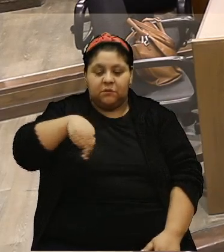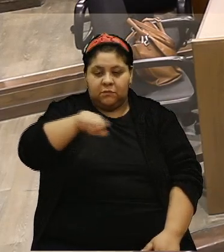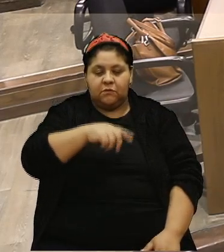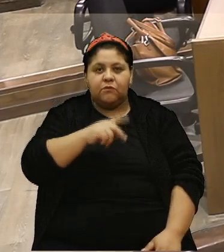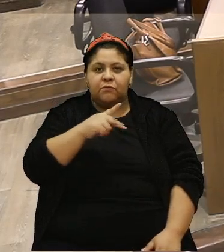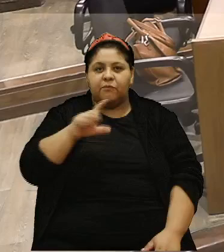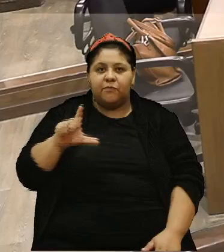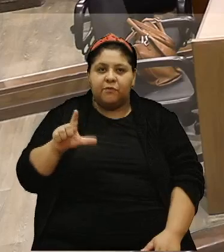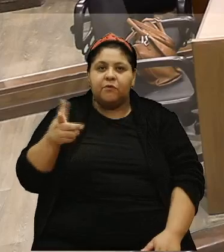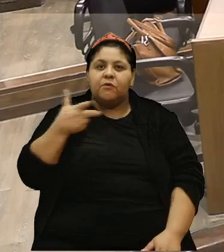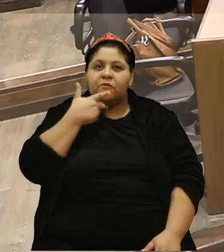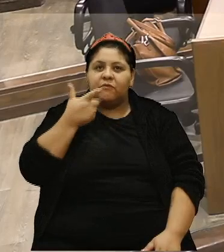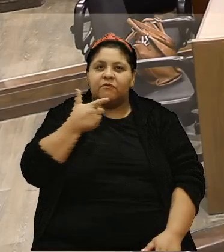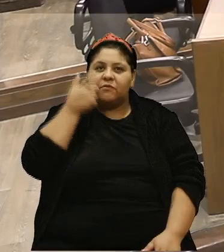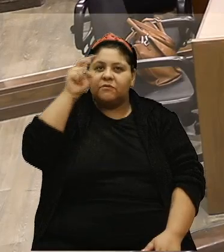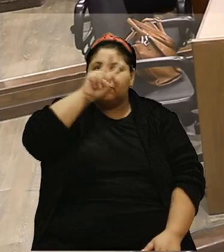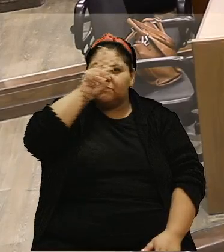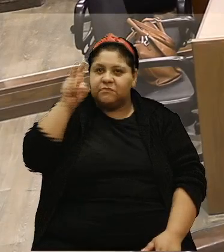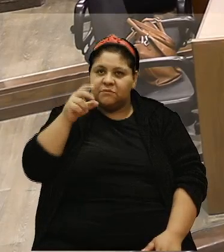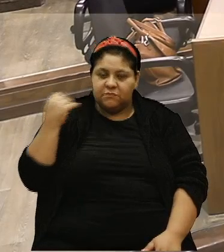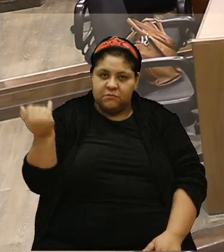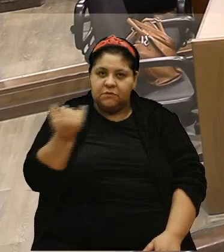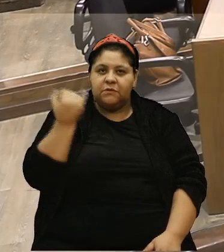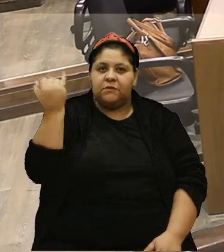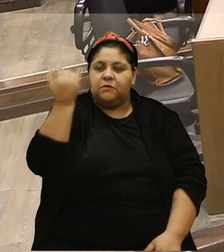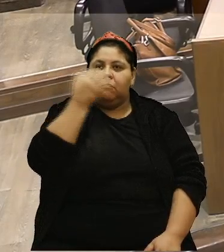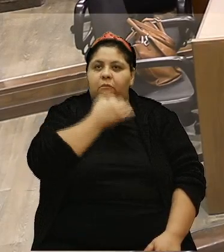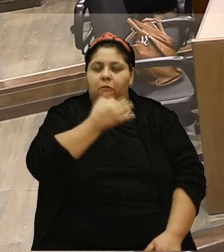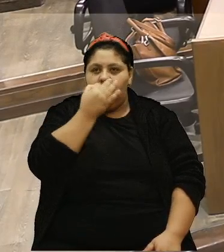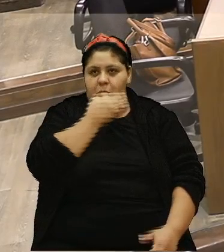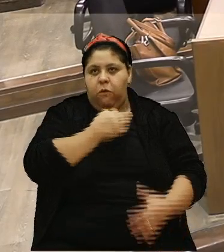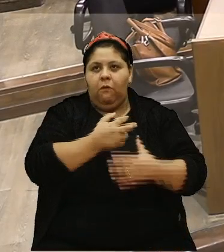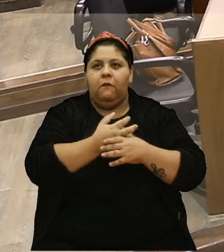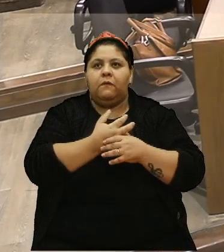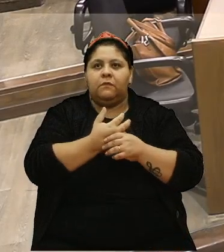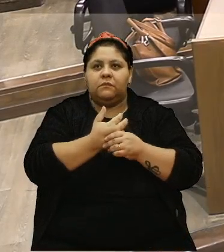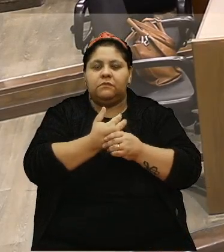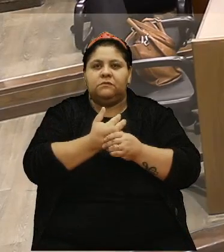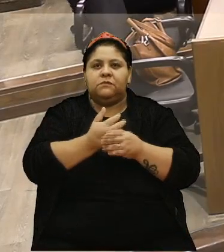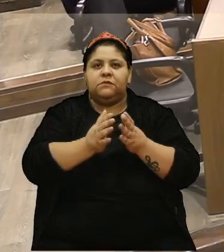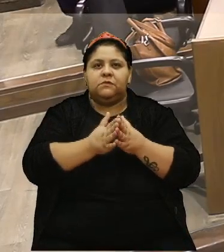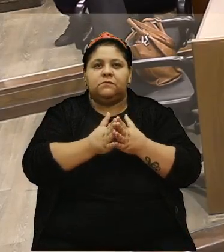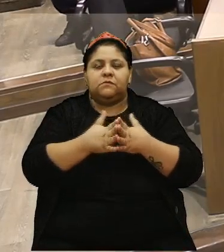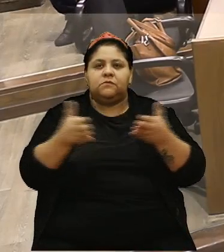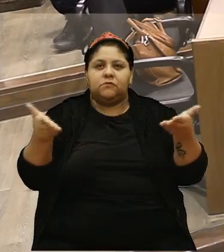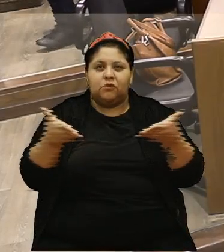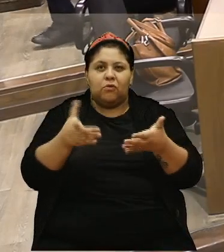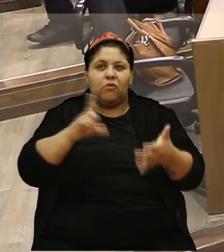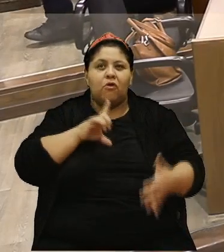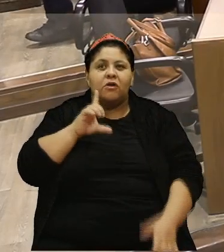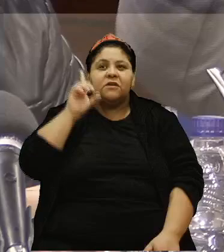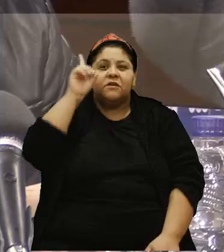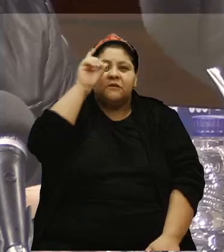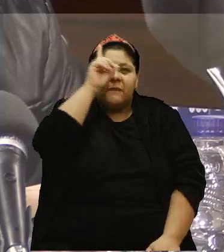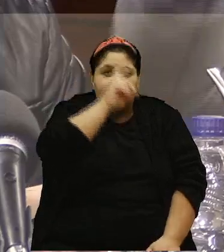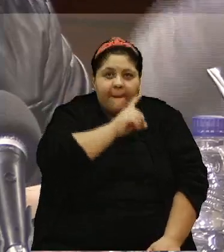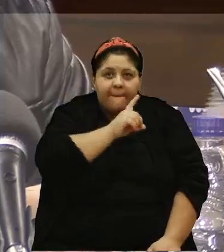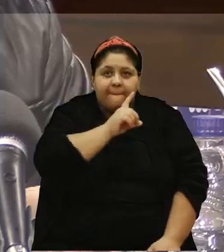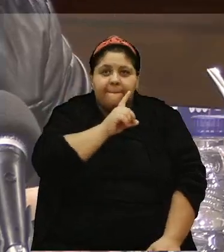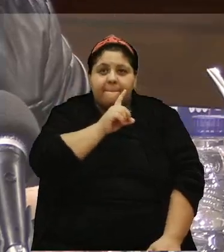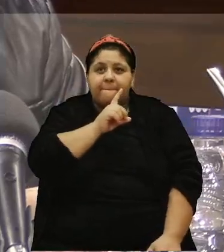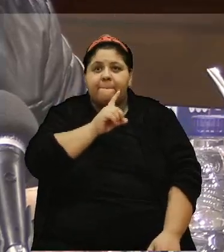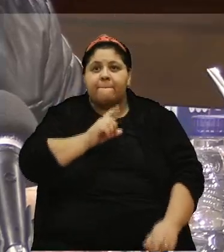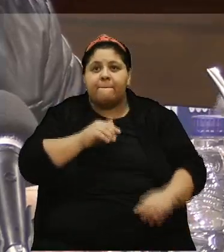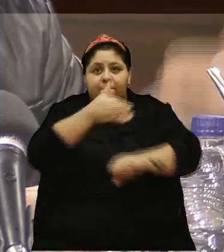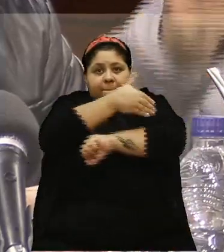Liberal, por ter trazido esse tema importantíssimo para Caxias do Sul. Então, hoje nós temos dificuldade nesse trecho